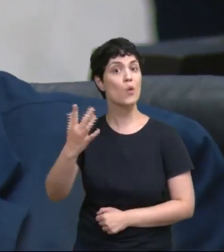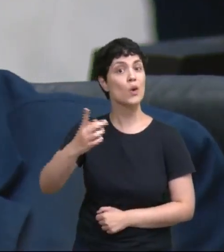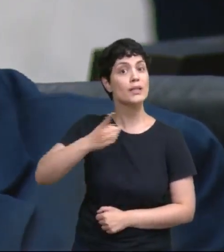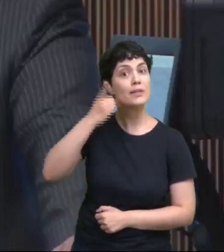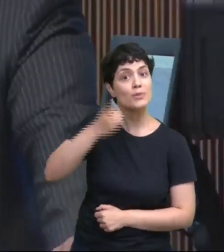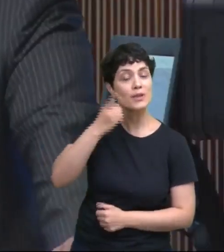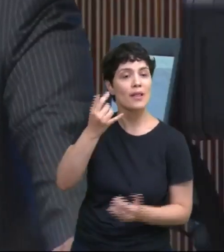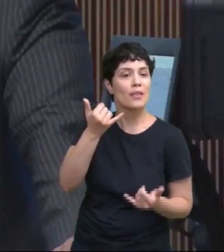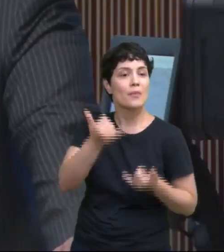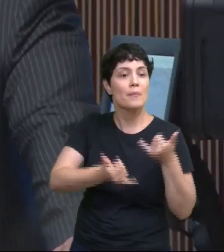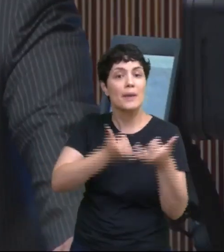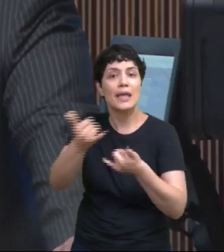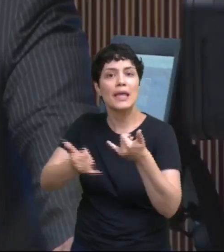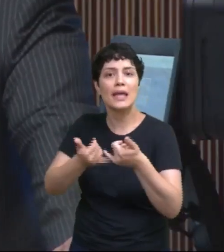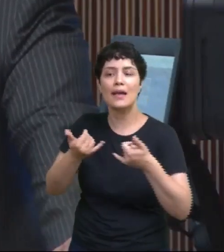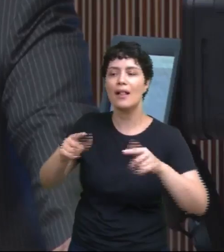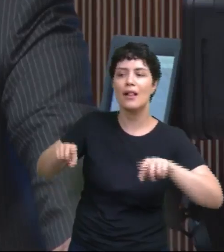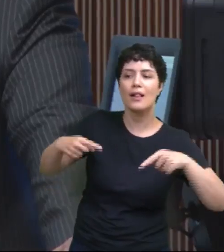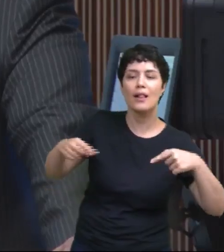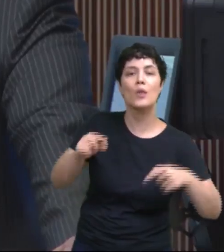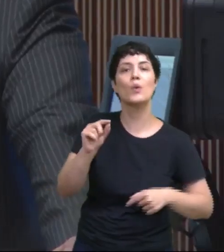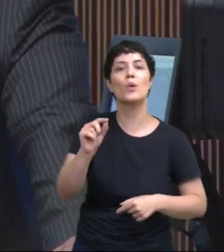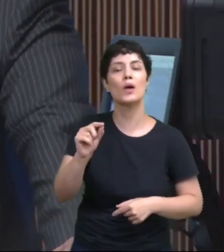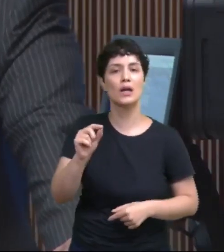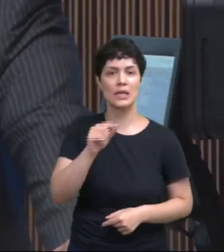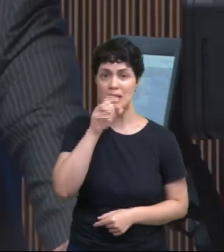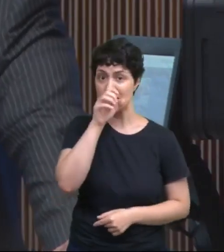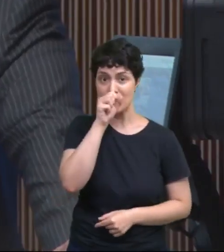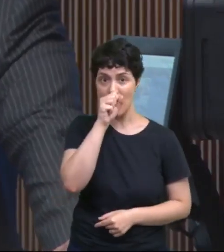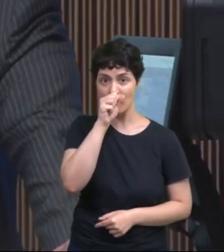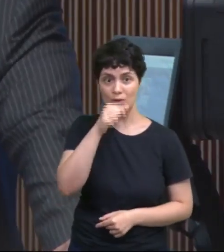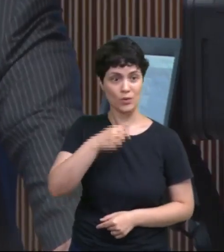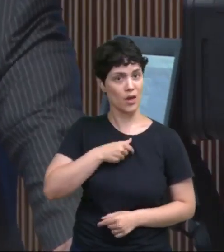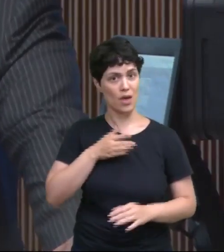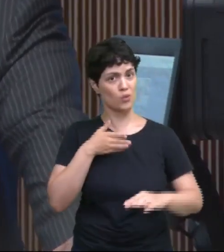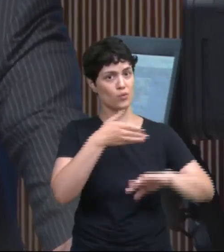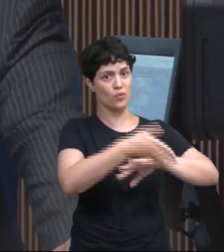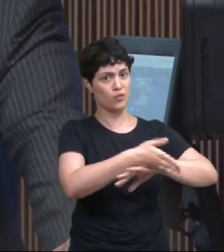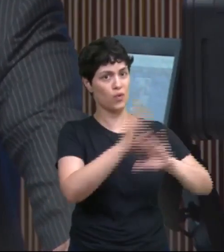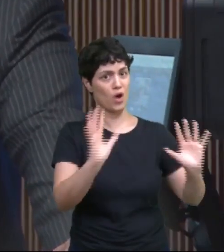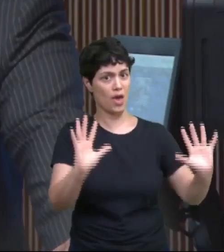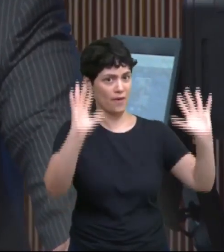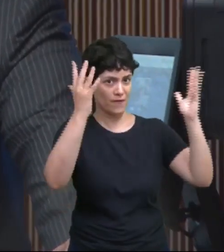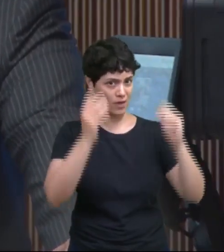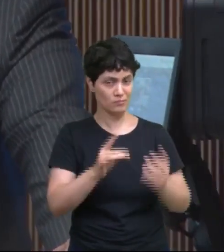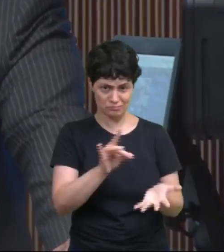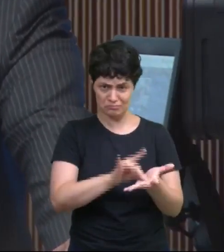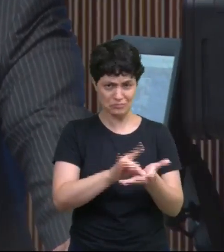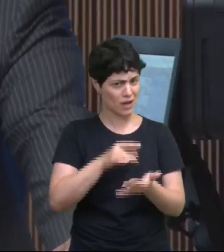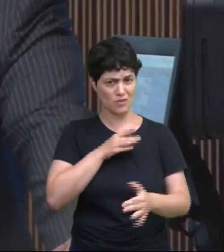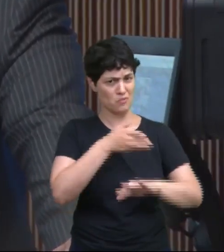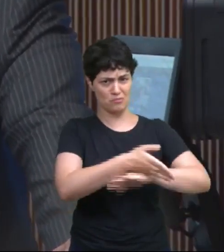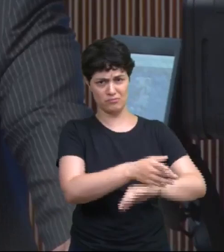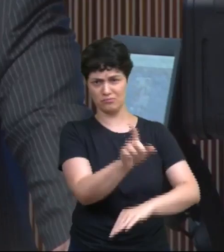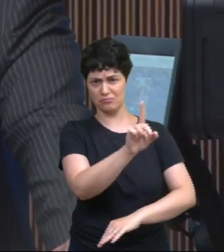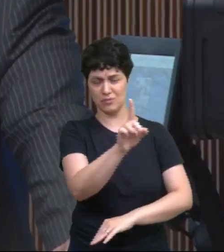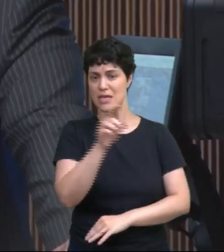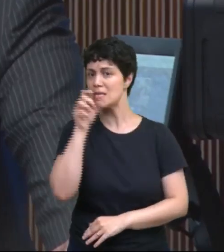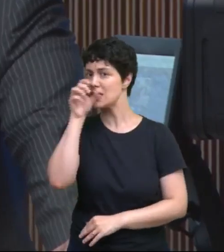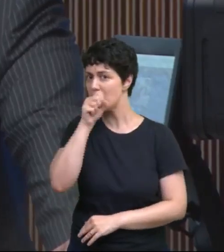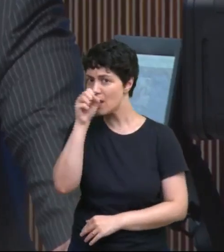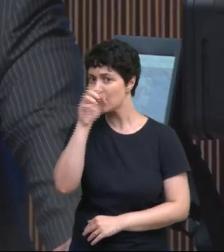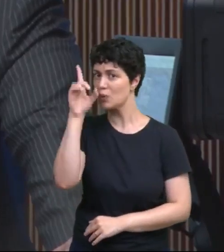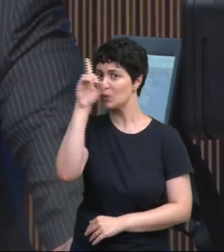em eventos sábado eu não apareço. Não apareço mesmo, sábado é dia e domingo é